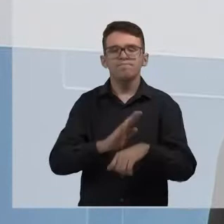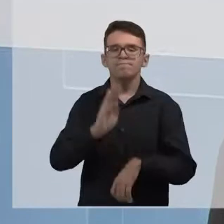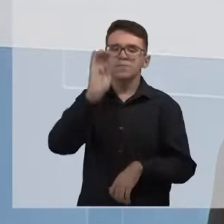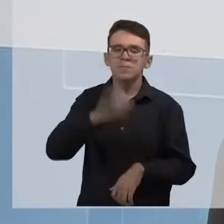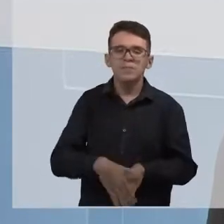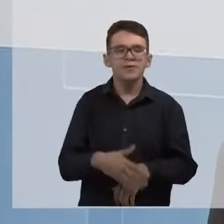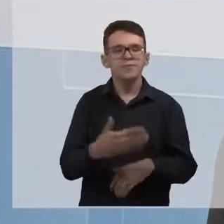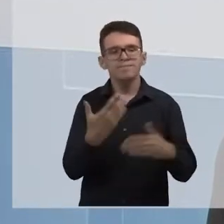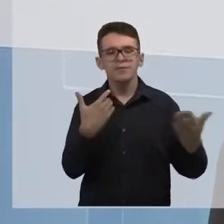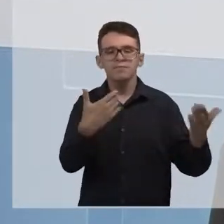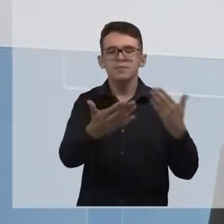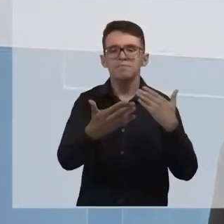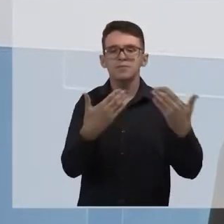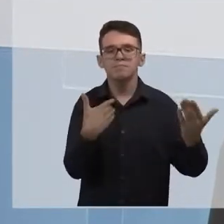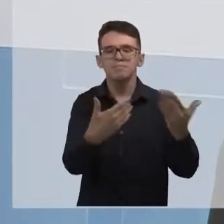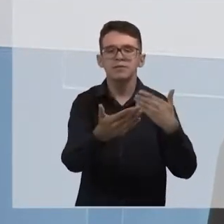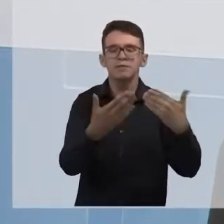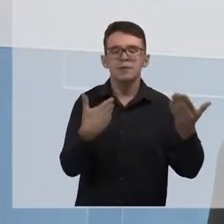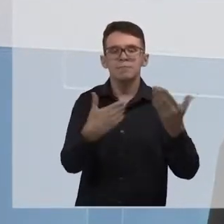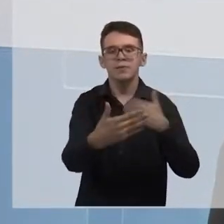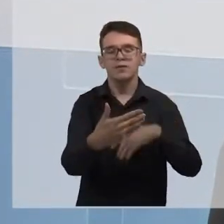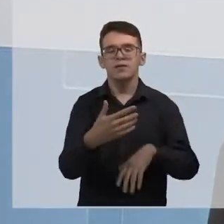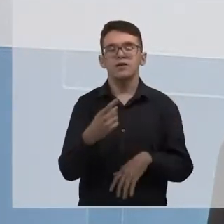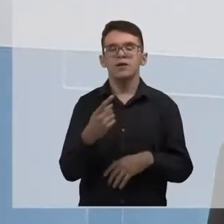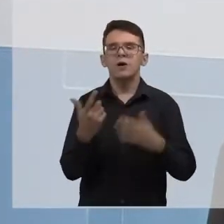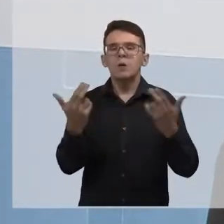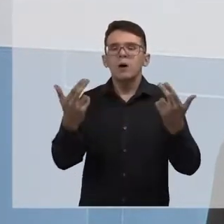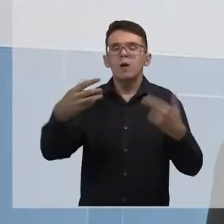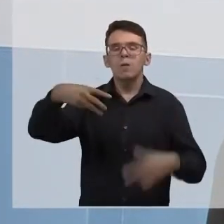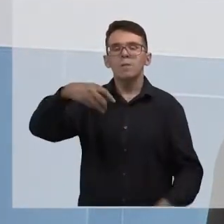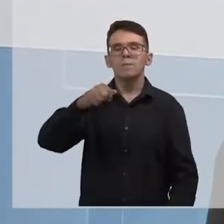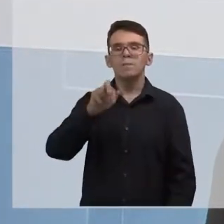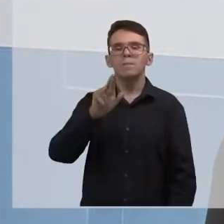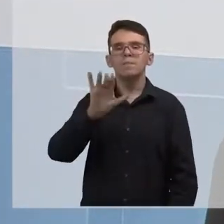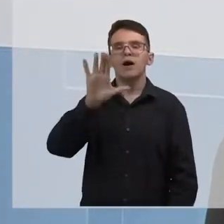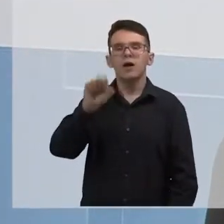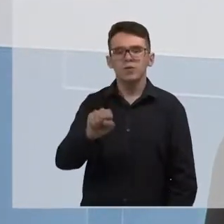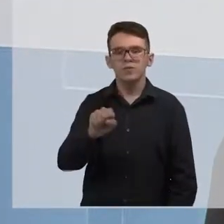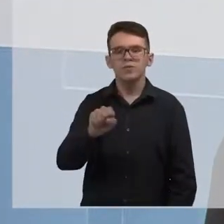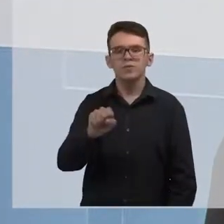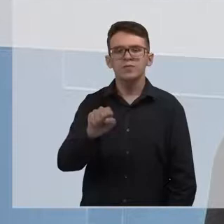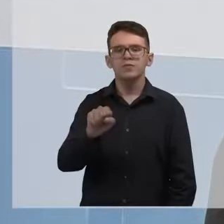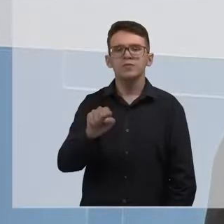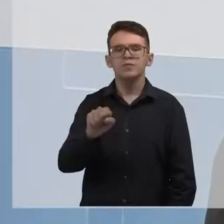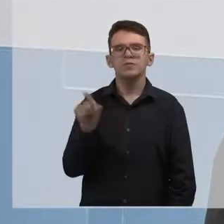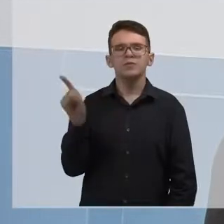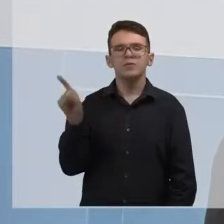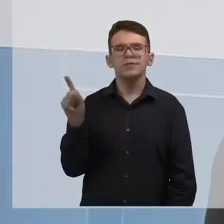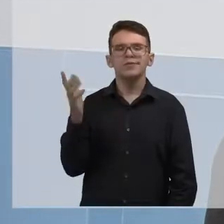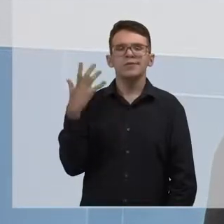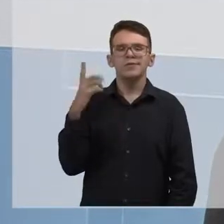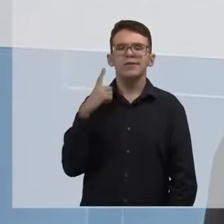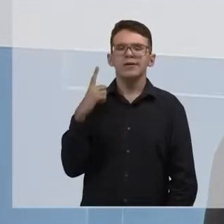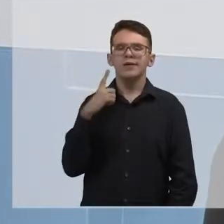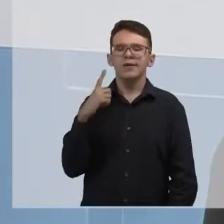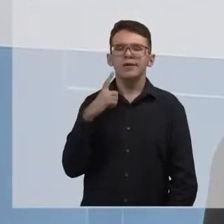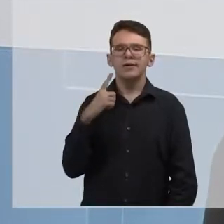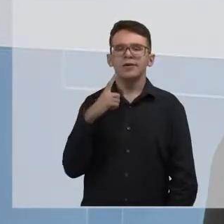sem... Igual o Marcos Valério fez, né? Uhum. Marcos Valério fez a mesma coisa em relação àquela história daquela chantagem